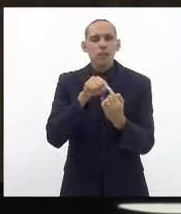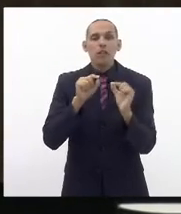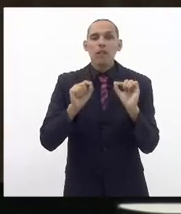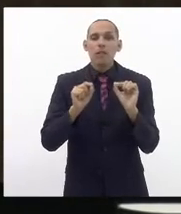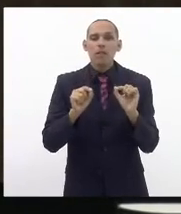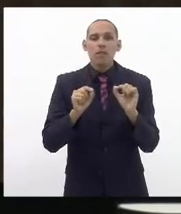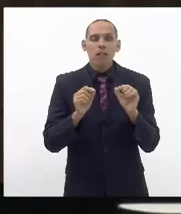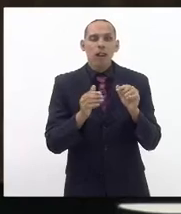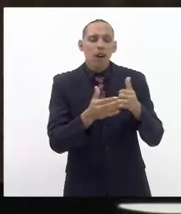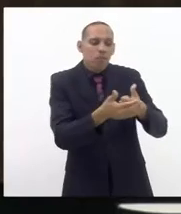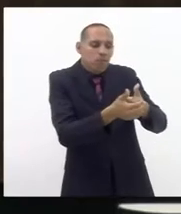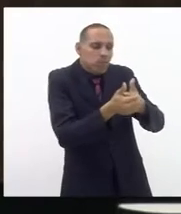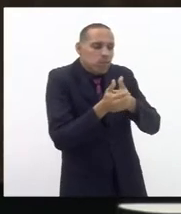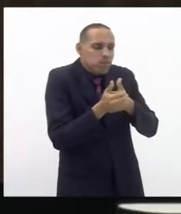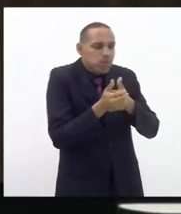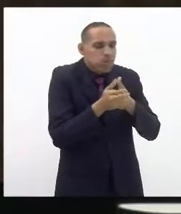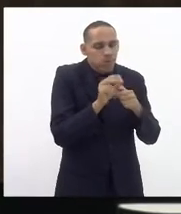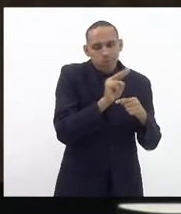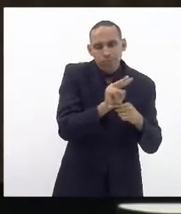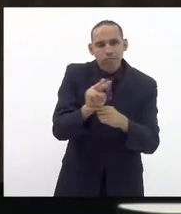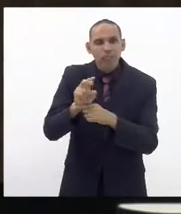garantir o abrigo